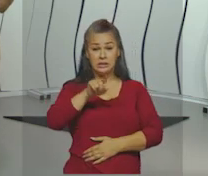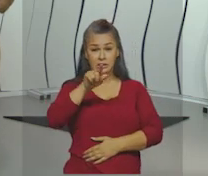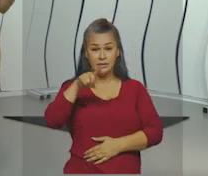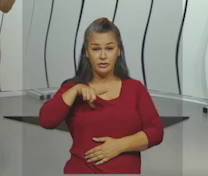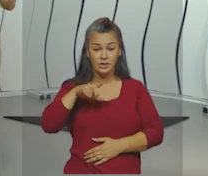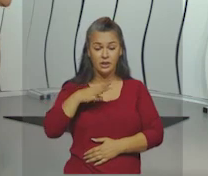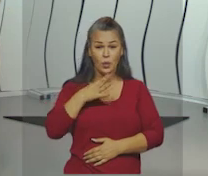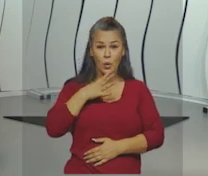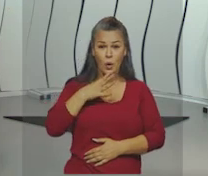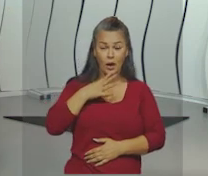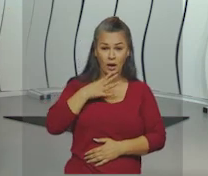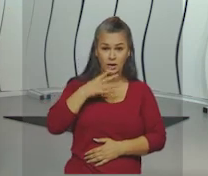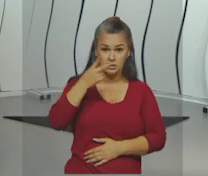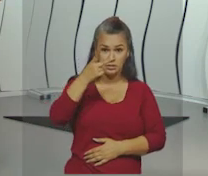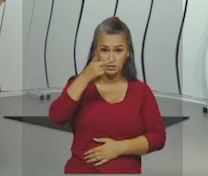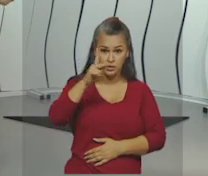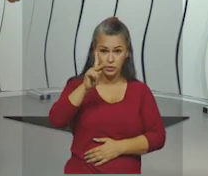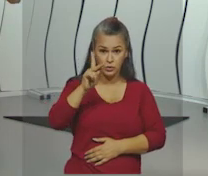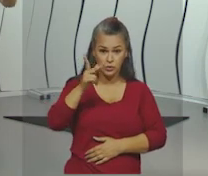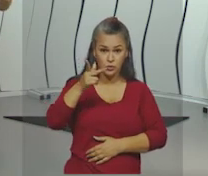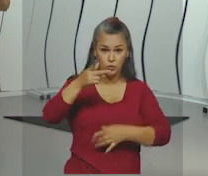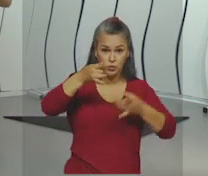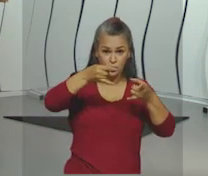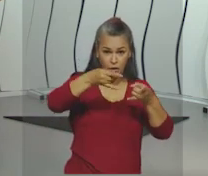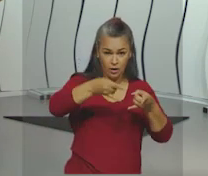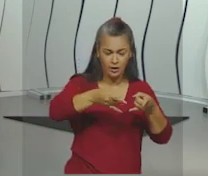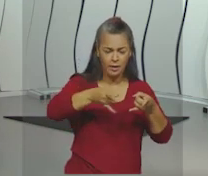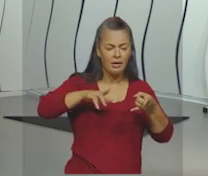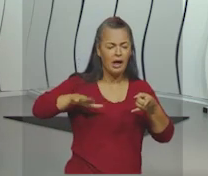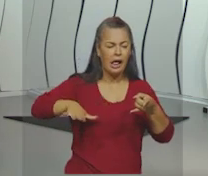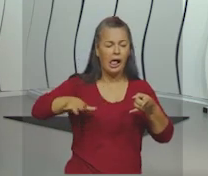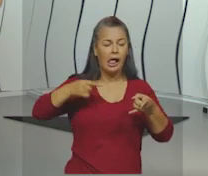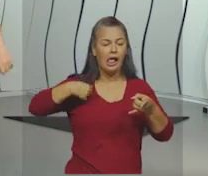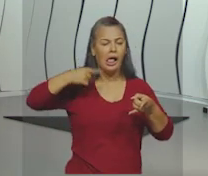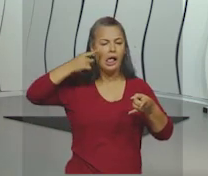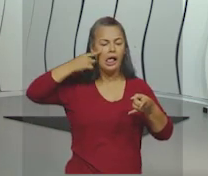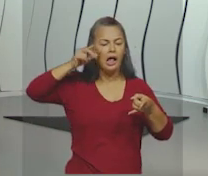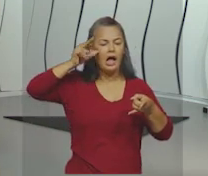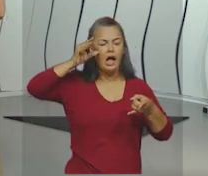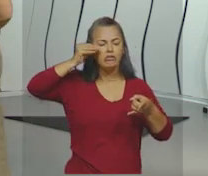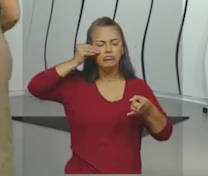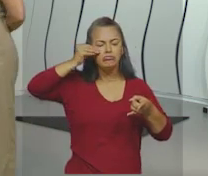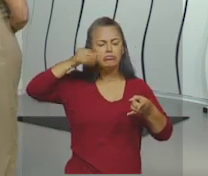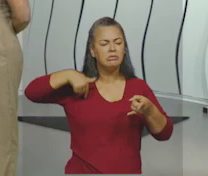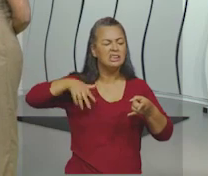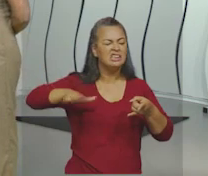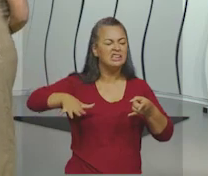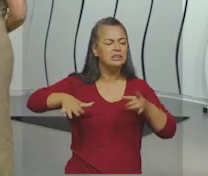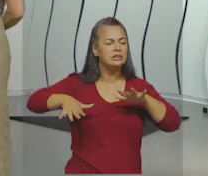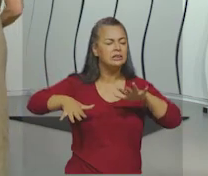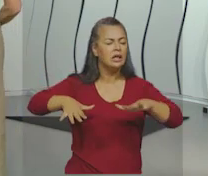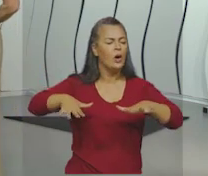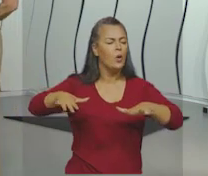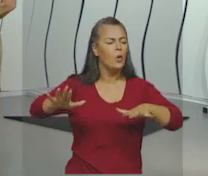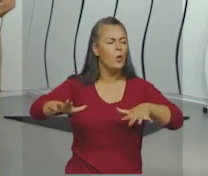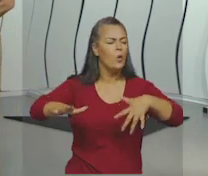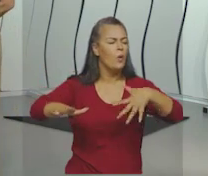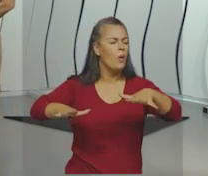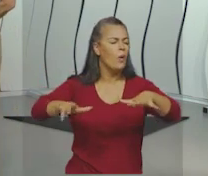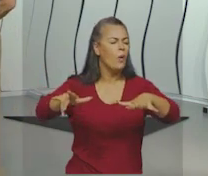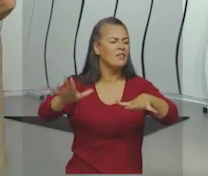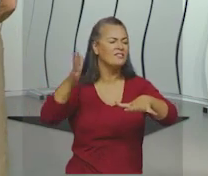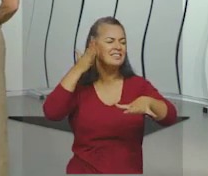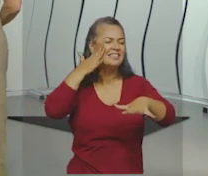conhece ele bem, você sabe onde é que está a sua cama, né? Onde está, né? Que é a memória visual aí, tá? O cérebro é